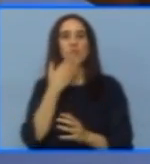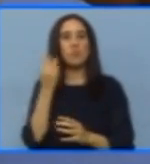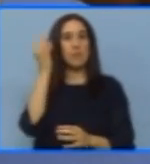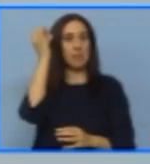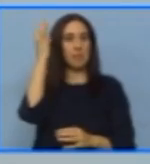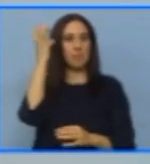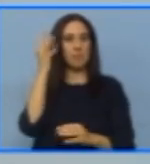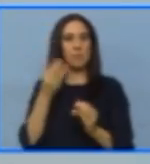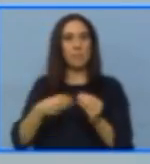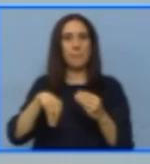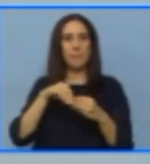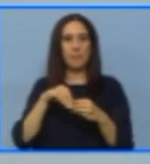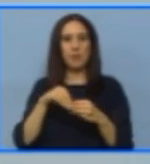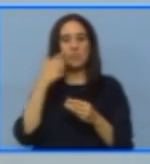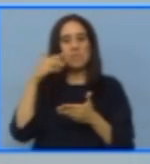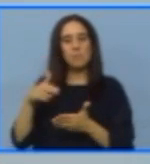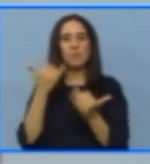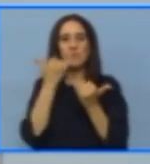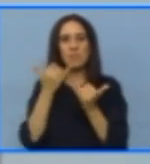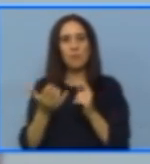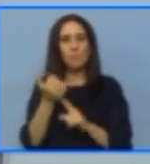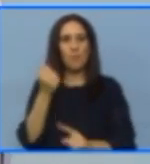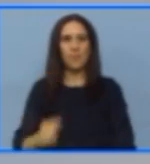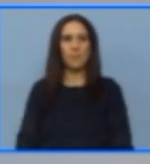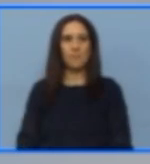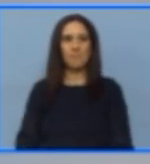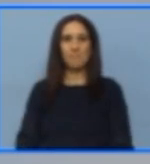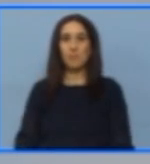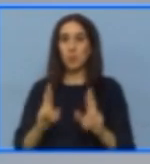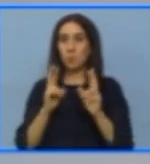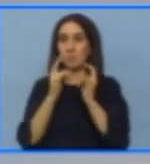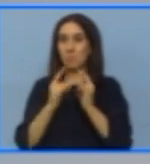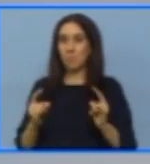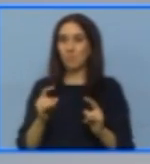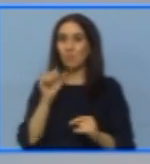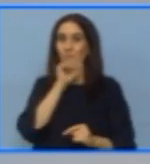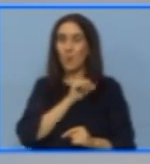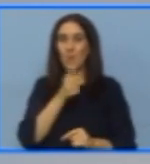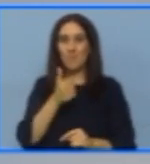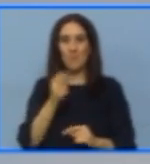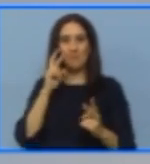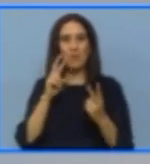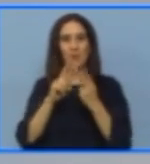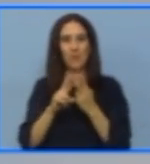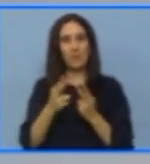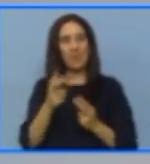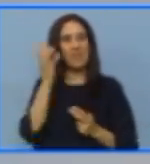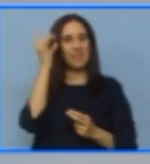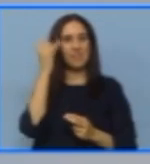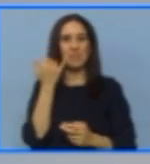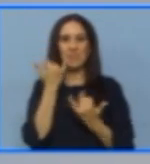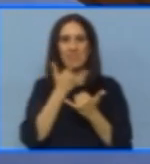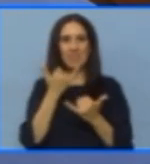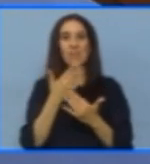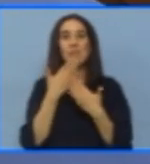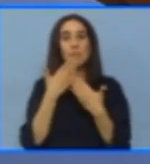divirtam e que encontrem esse caminho de felicidade. Esperemos que este acampamento seja uma grande ocasião para esse encontro da diversão e da felicidade.